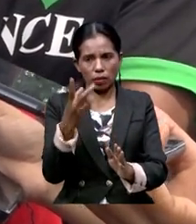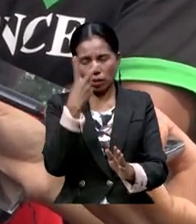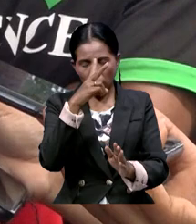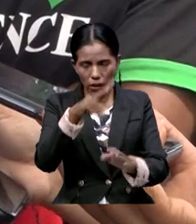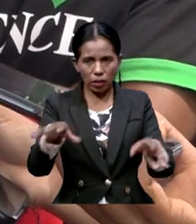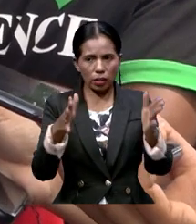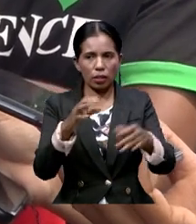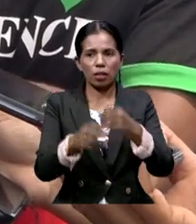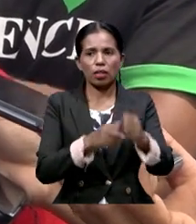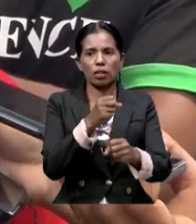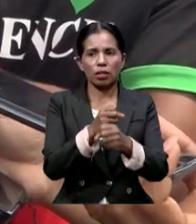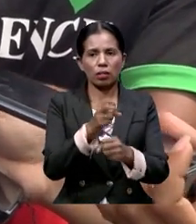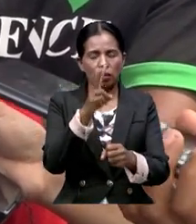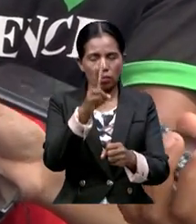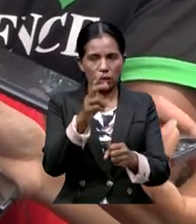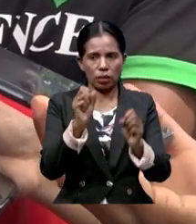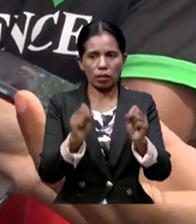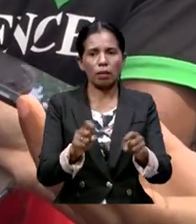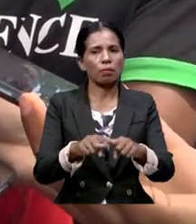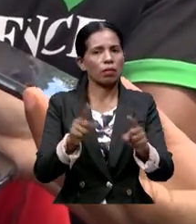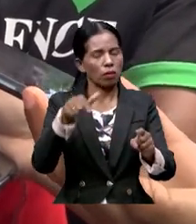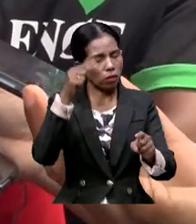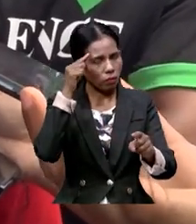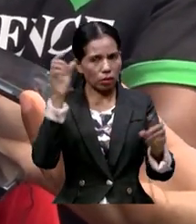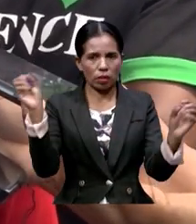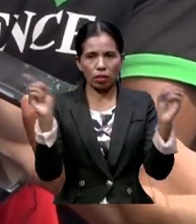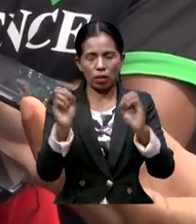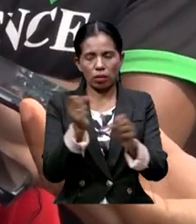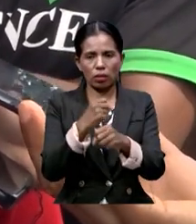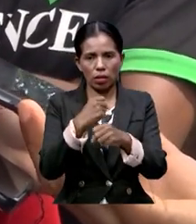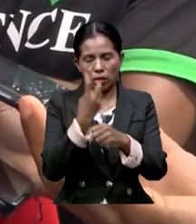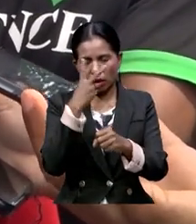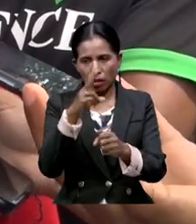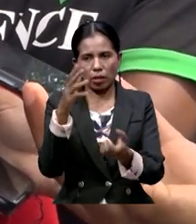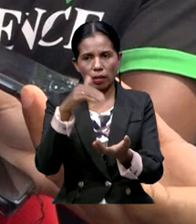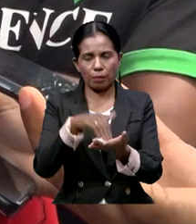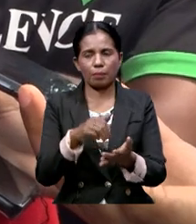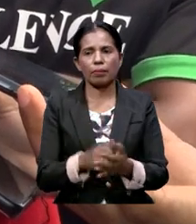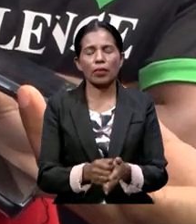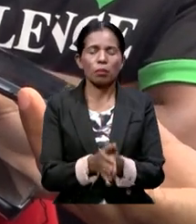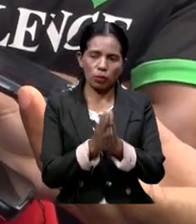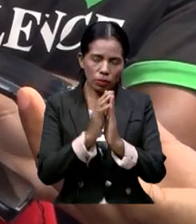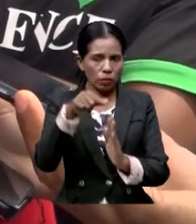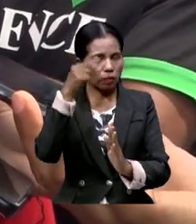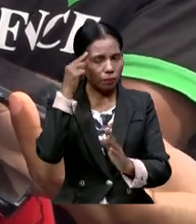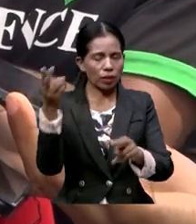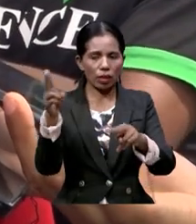trabalhadores tina rua tenga halo revisão maybe governo nunca mais atalo revisão ne dunia am husu governo tenga